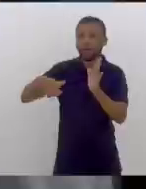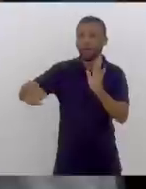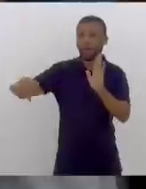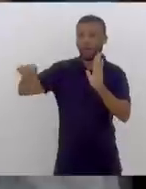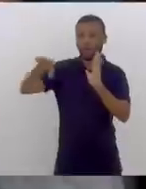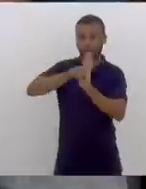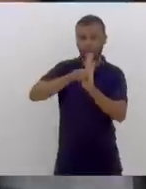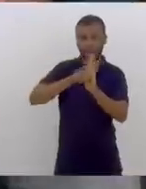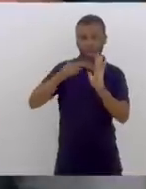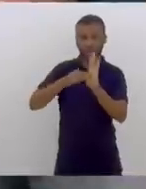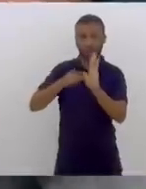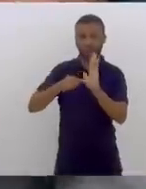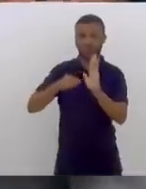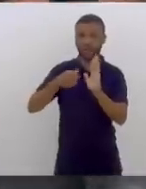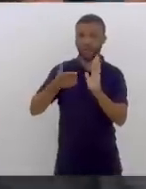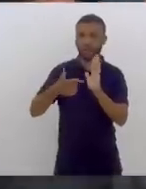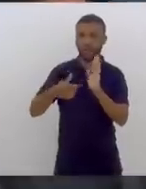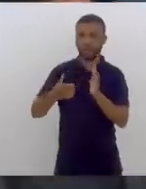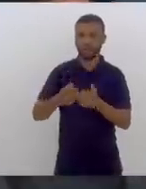ilegalidade